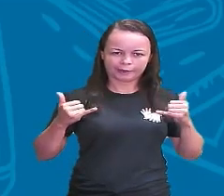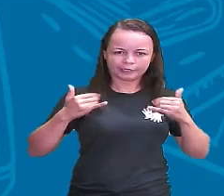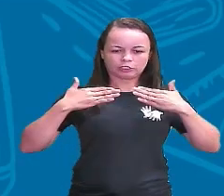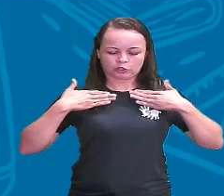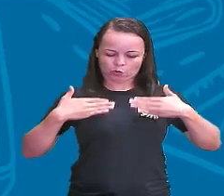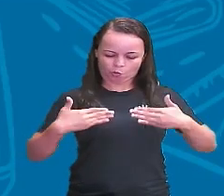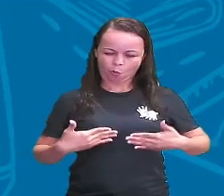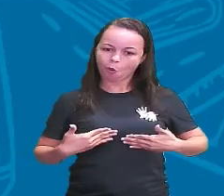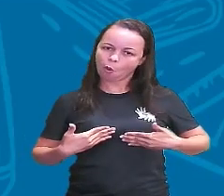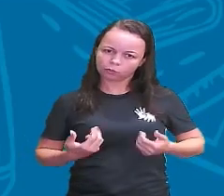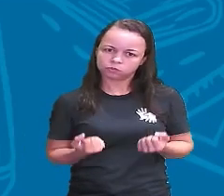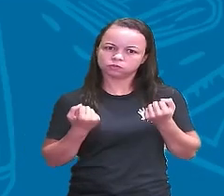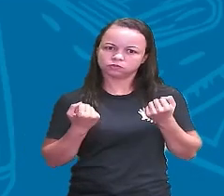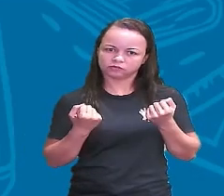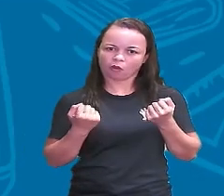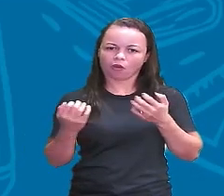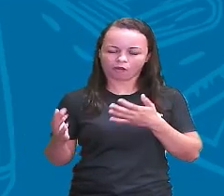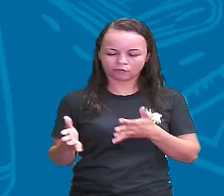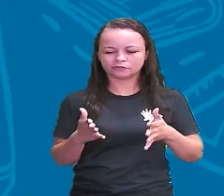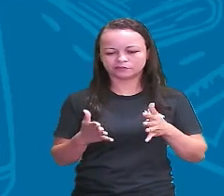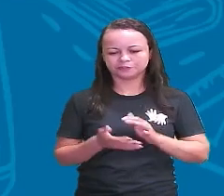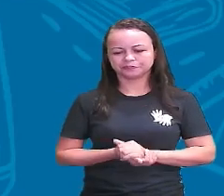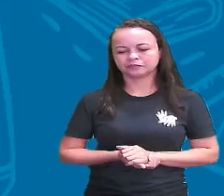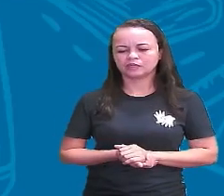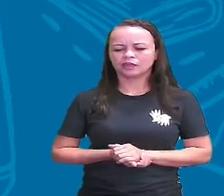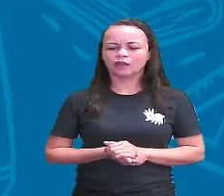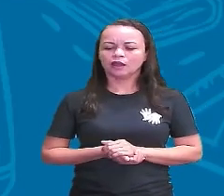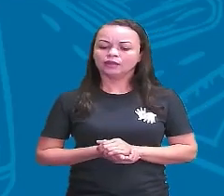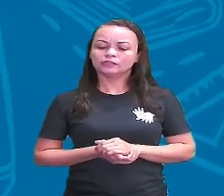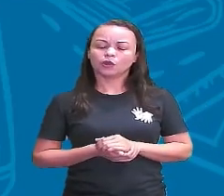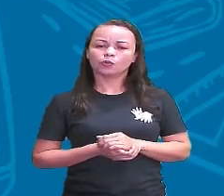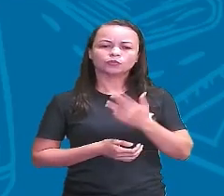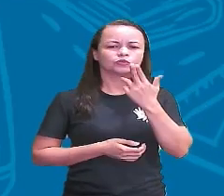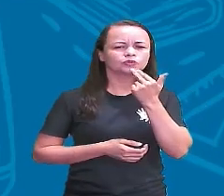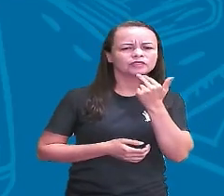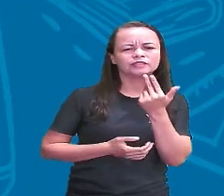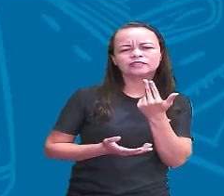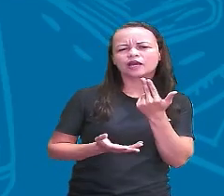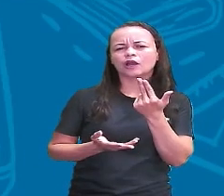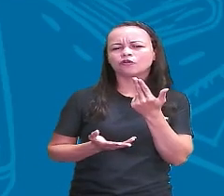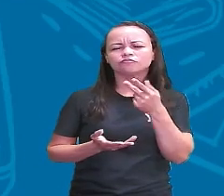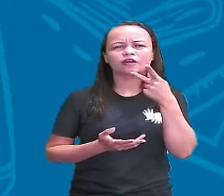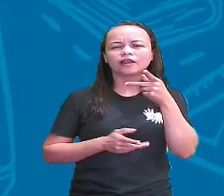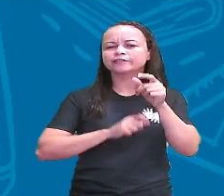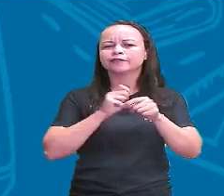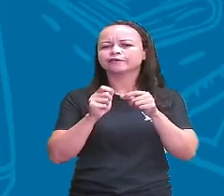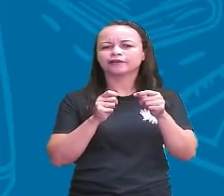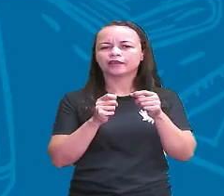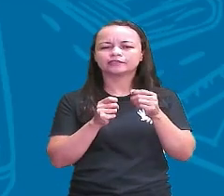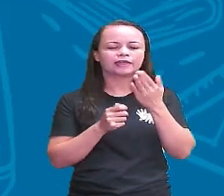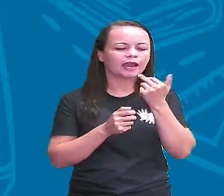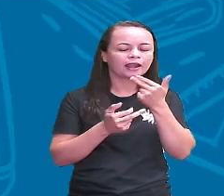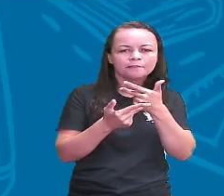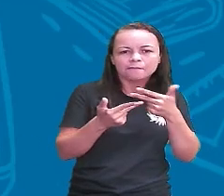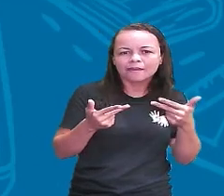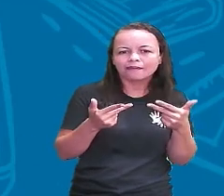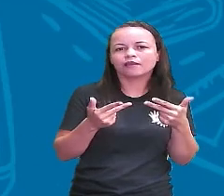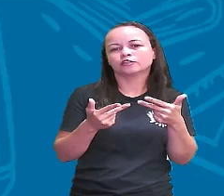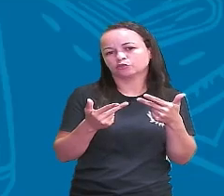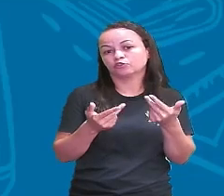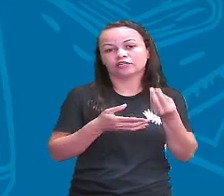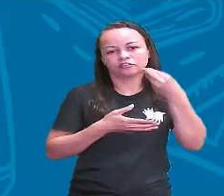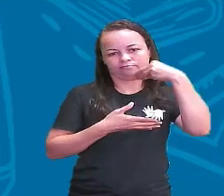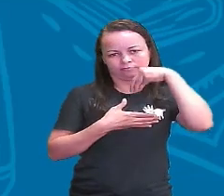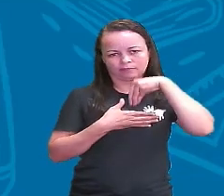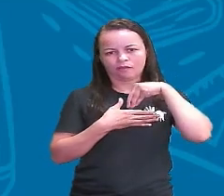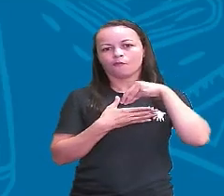A nutrição e a saúde. Quando a gente fala de nutrição, obviamente a gente está falando sobre os alimentos que a gente vai estar